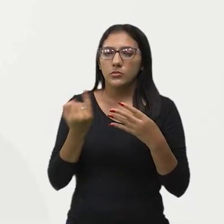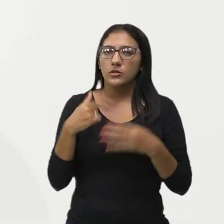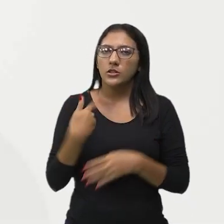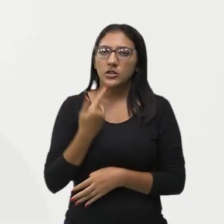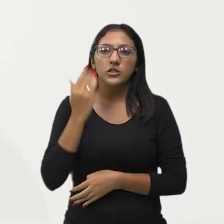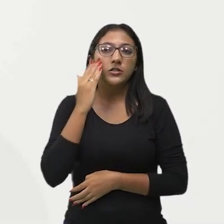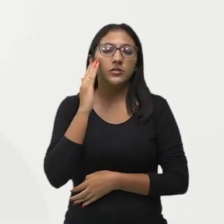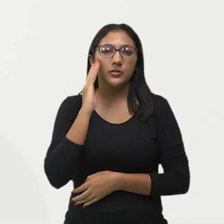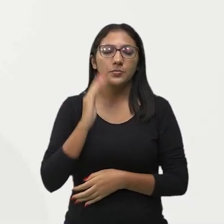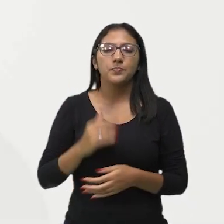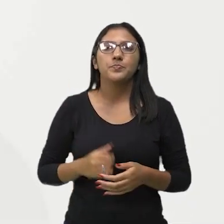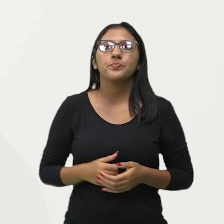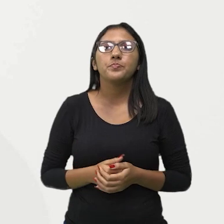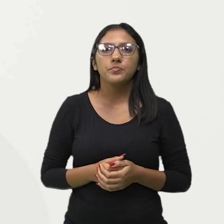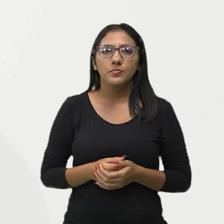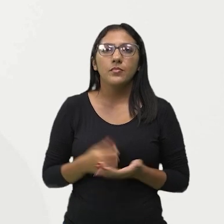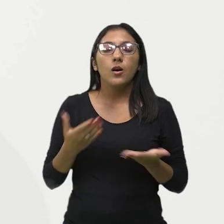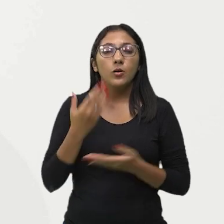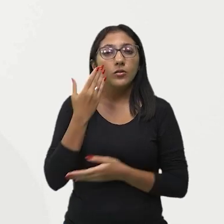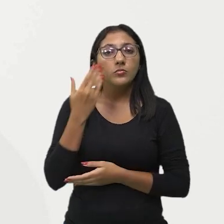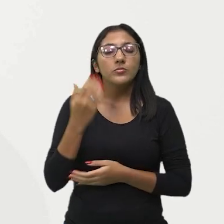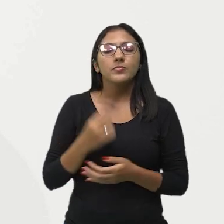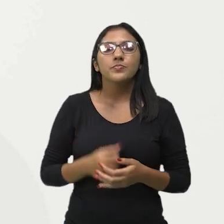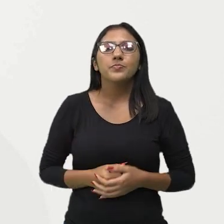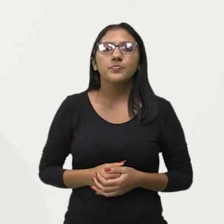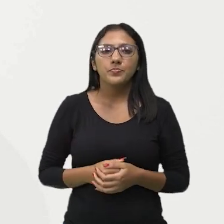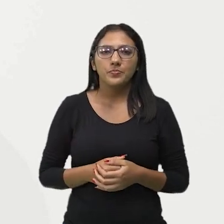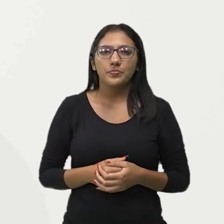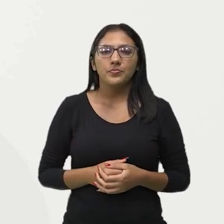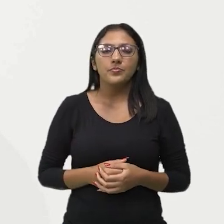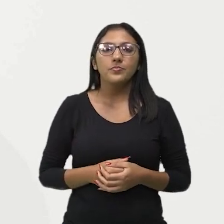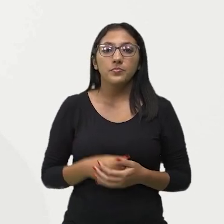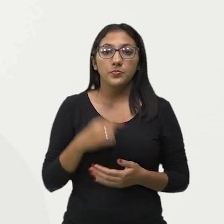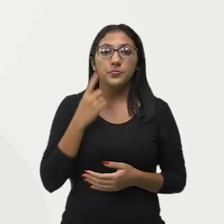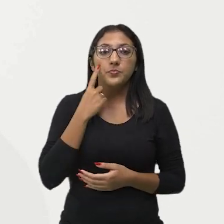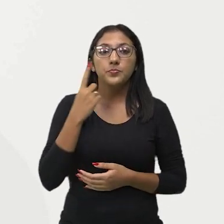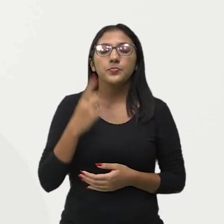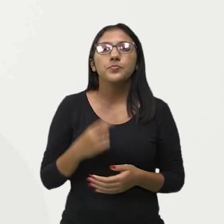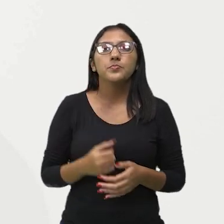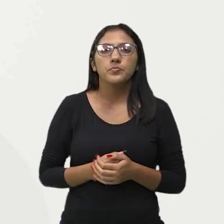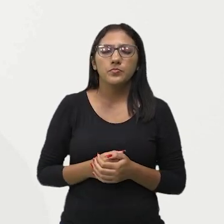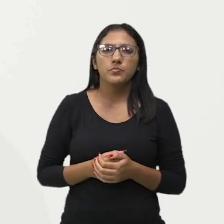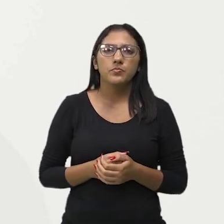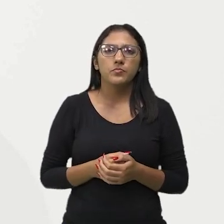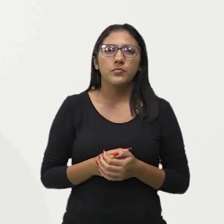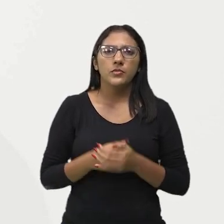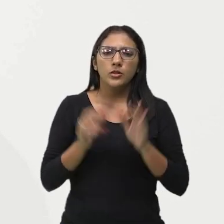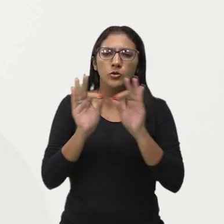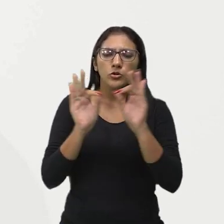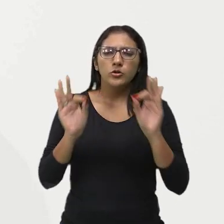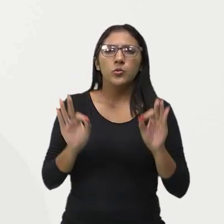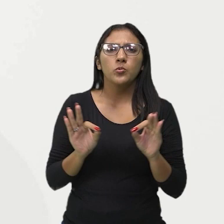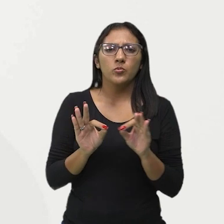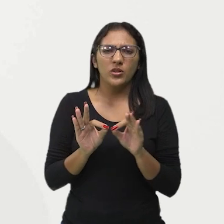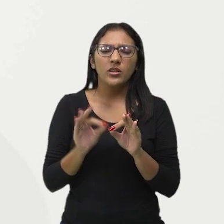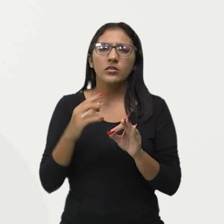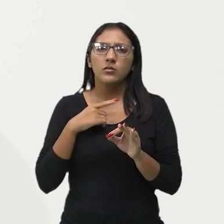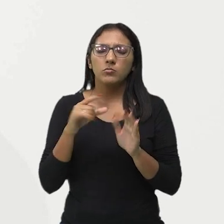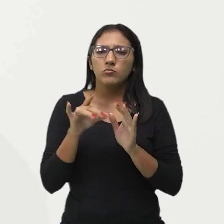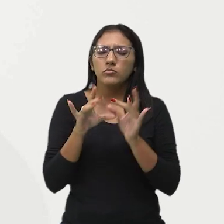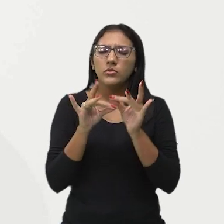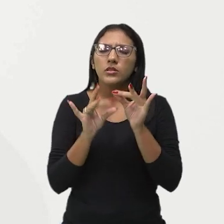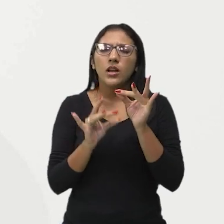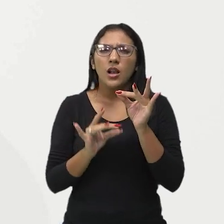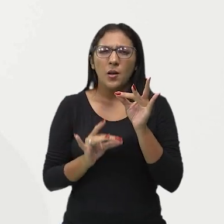a circunferência, pessoal, uma definição técnica, né? Uma definição matemática. A circunferência é o